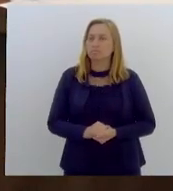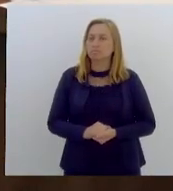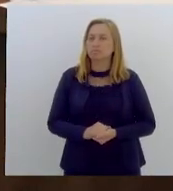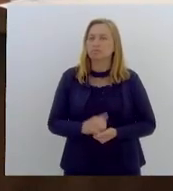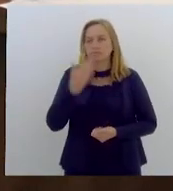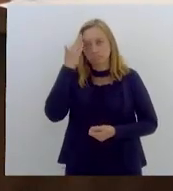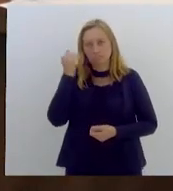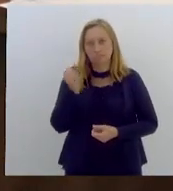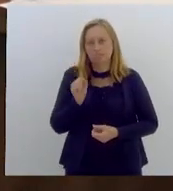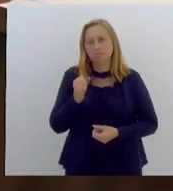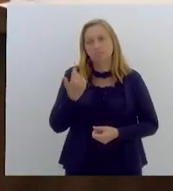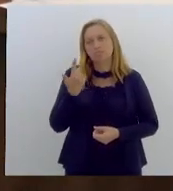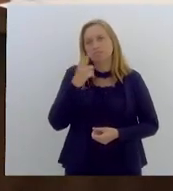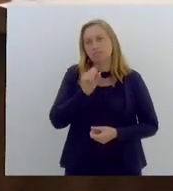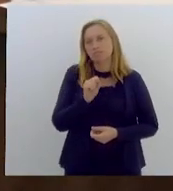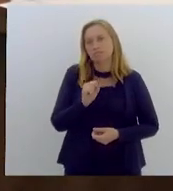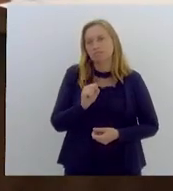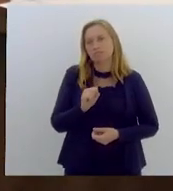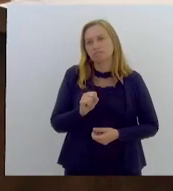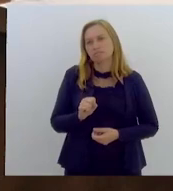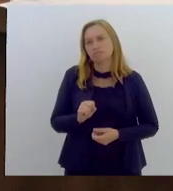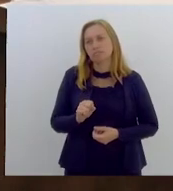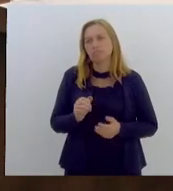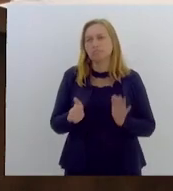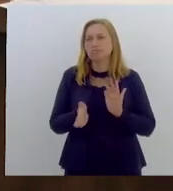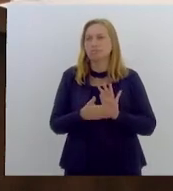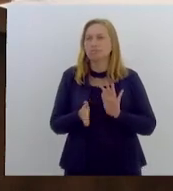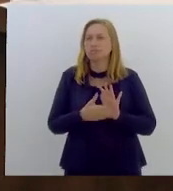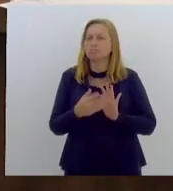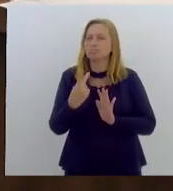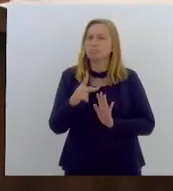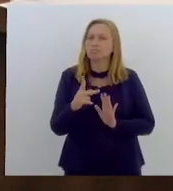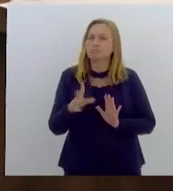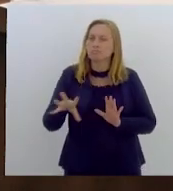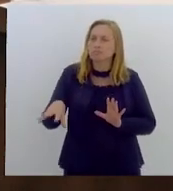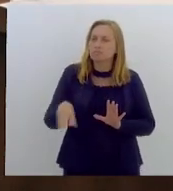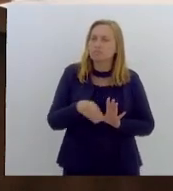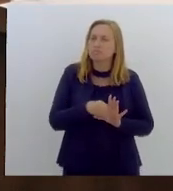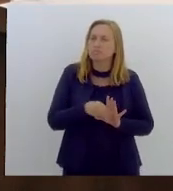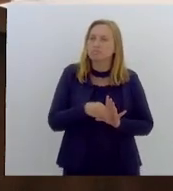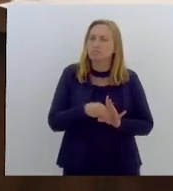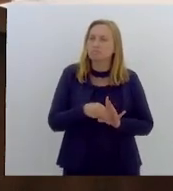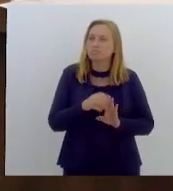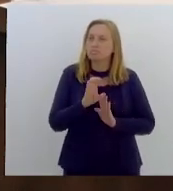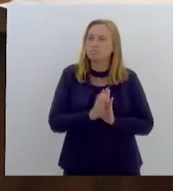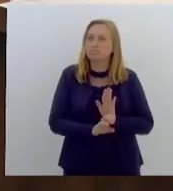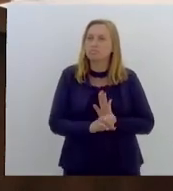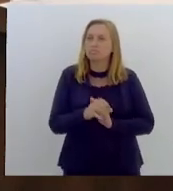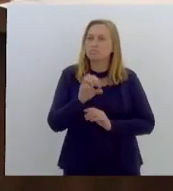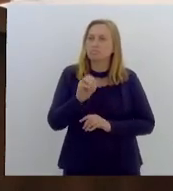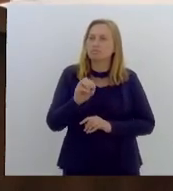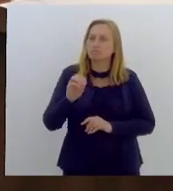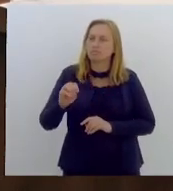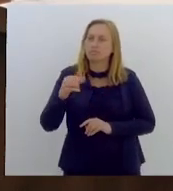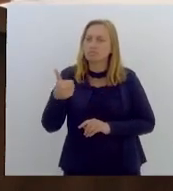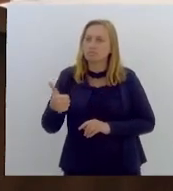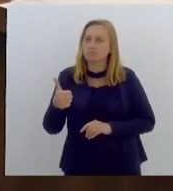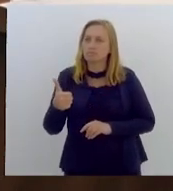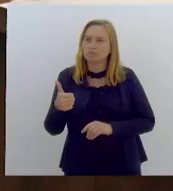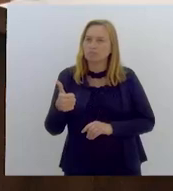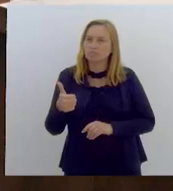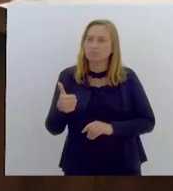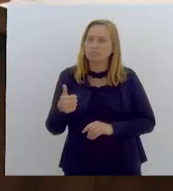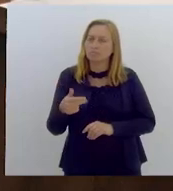de saber se a gente consegue, nessa sua proposta, aglutinar a emenda 001,